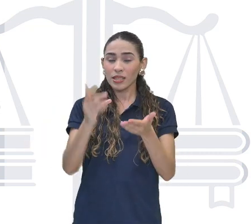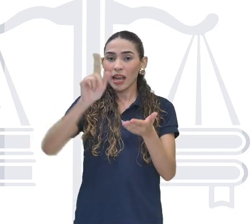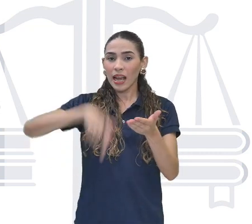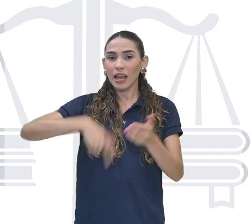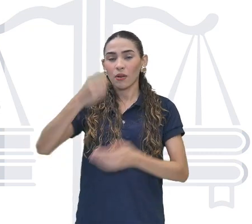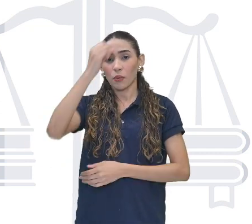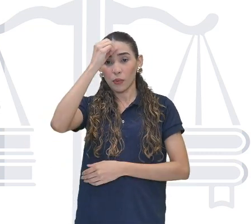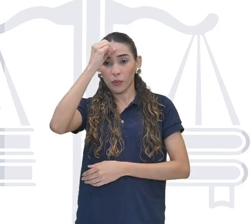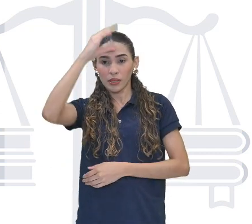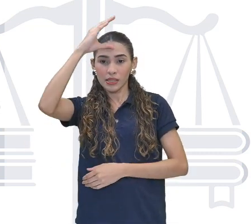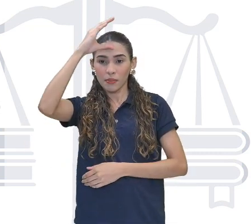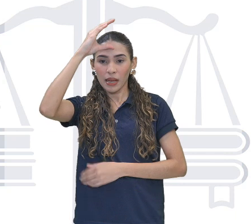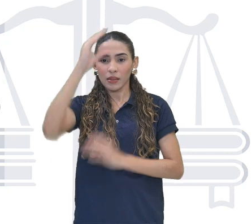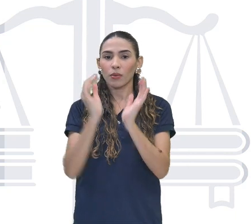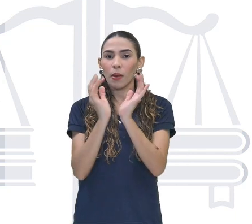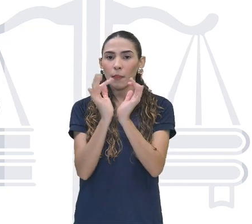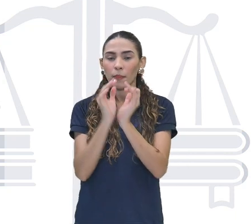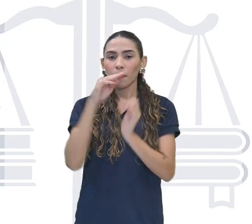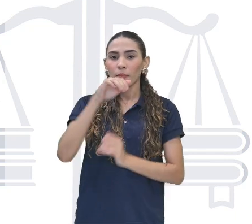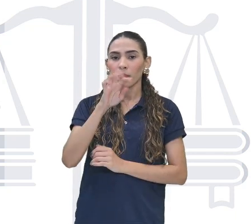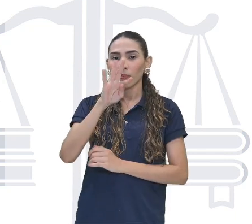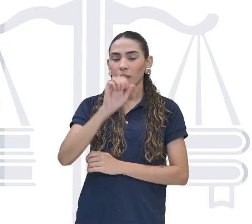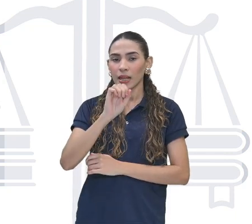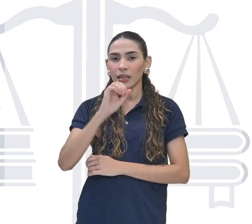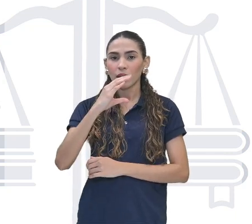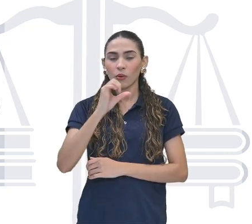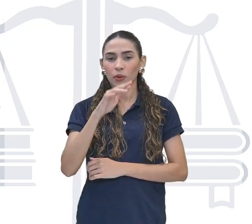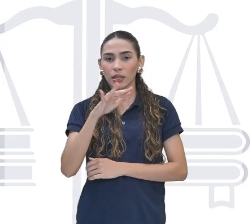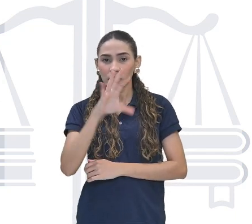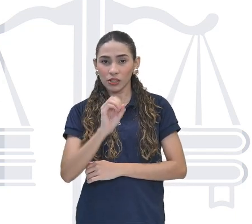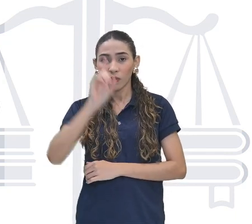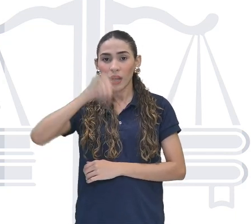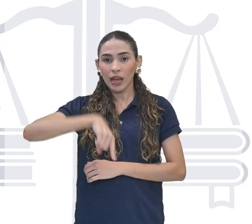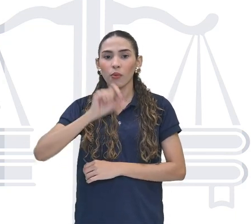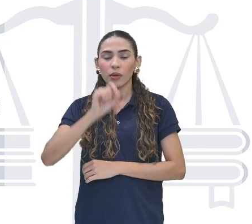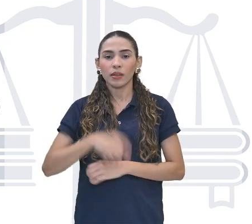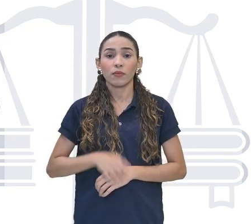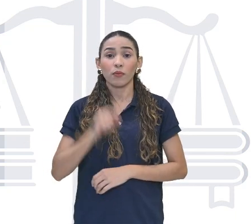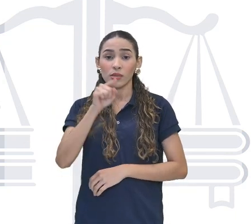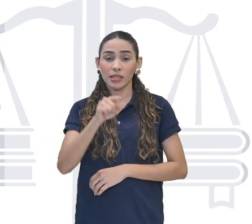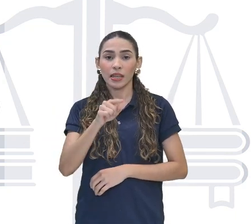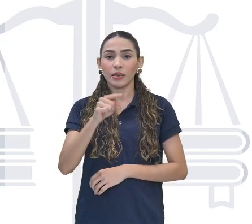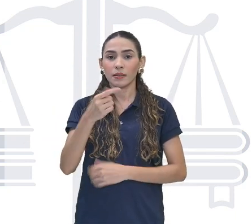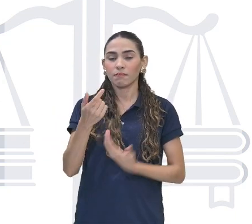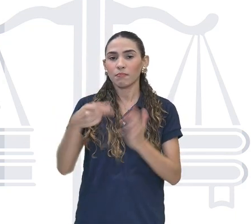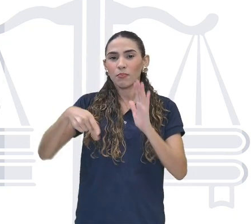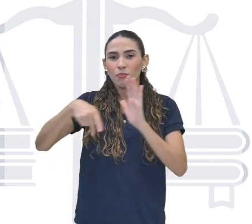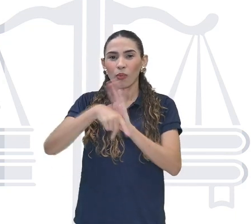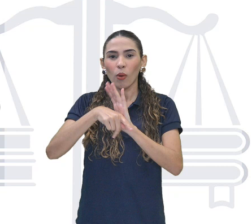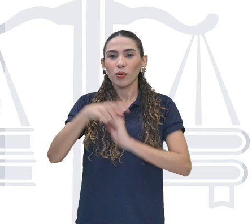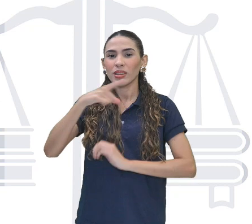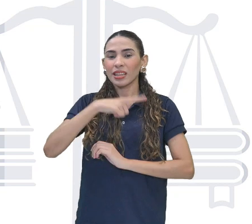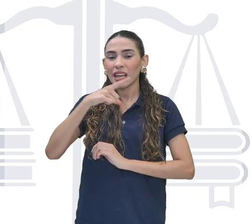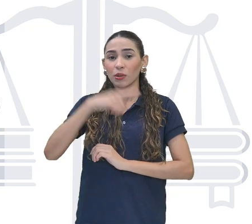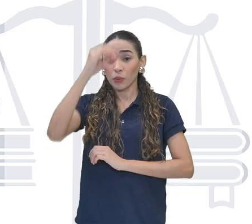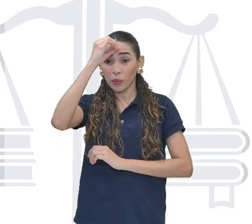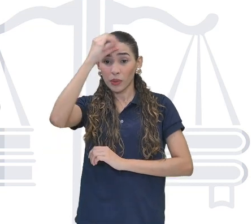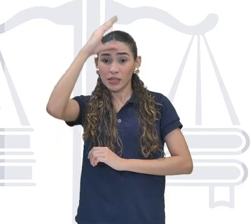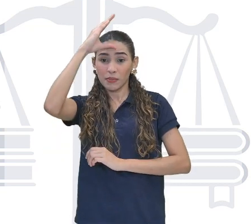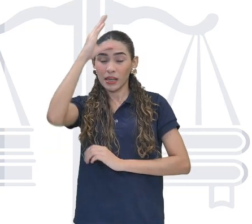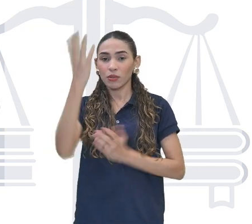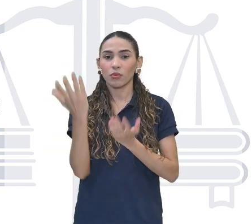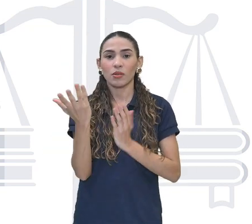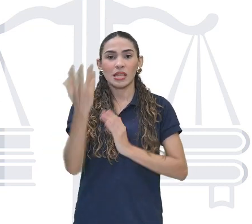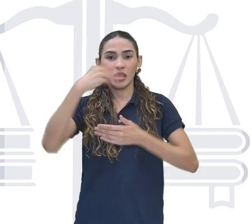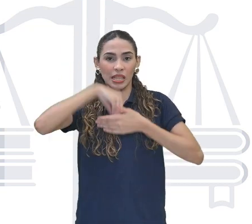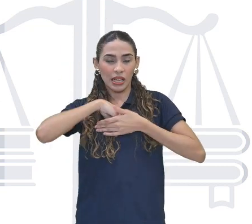conhecimento metacognitivo, ou seja, é o segmento do seu conhecimento armazenado. Tem a ver com as